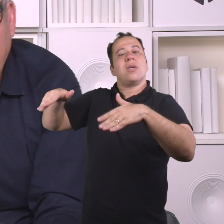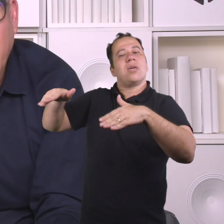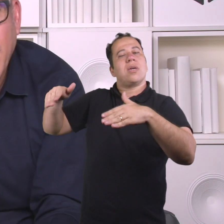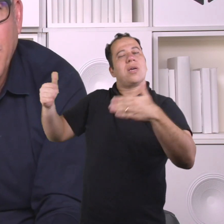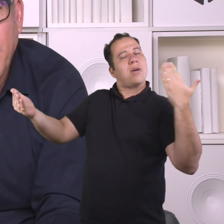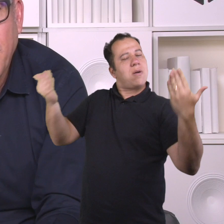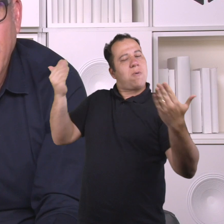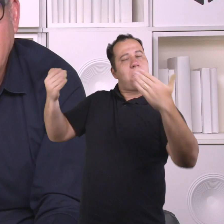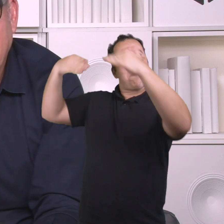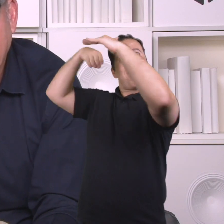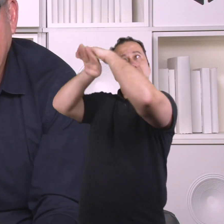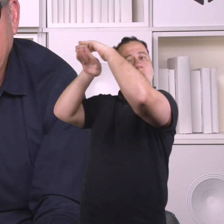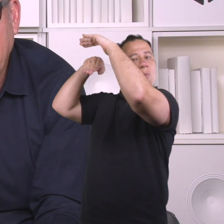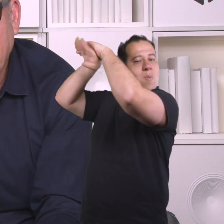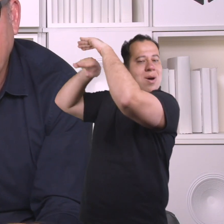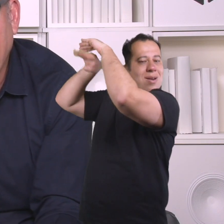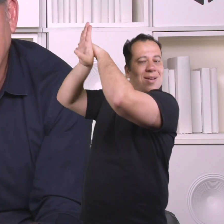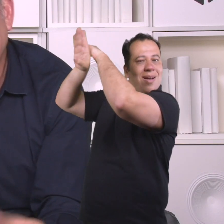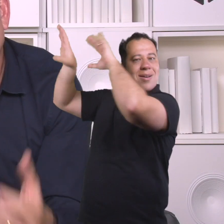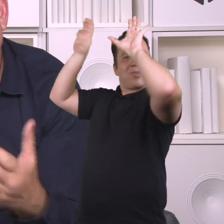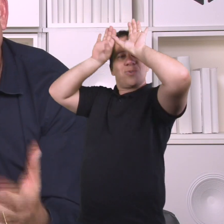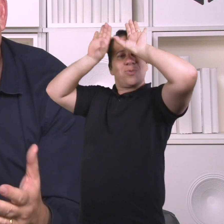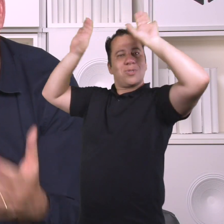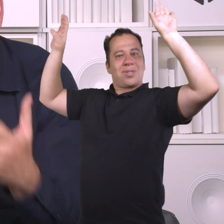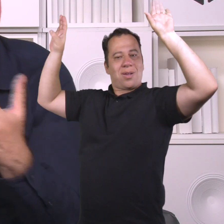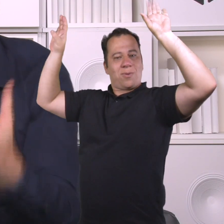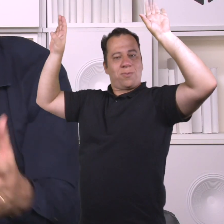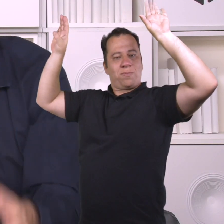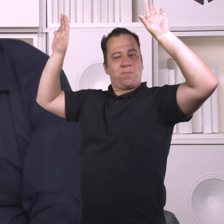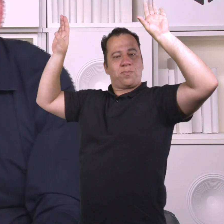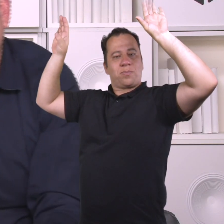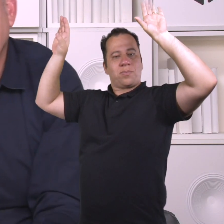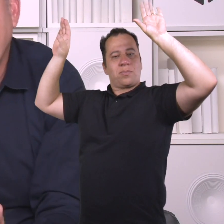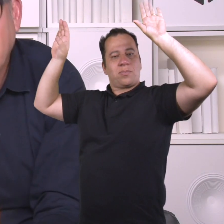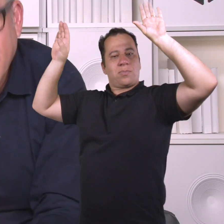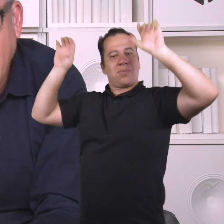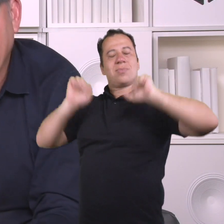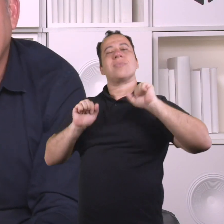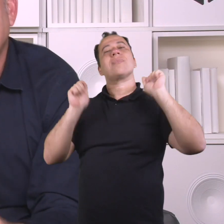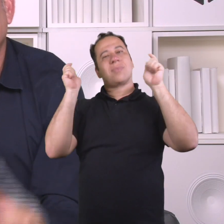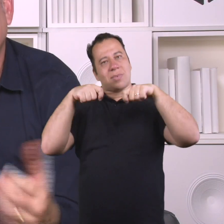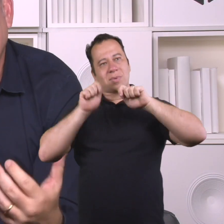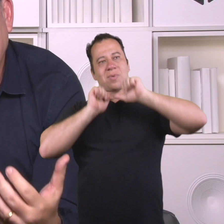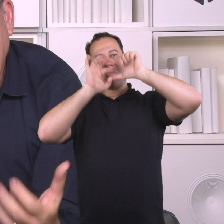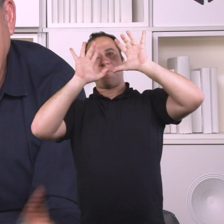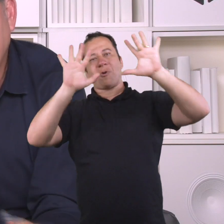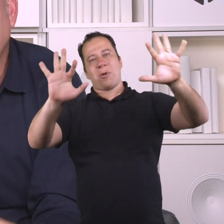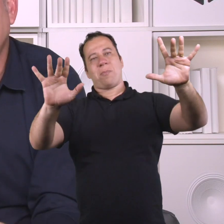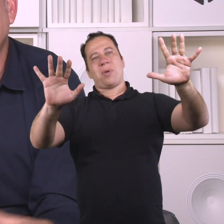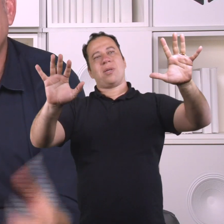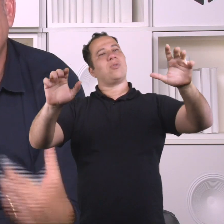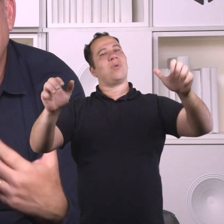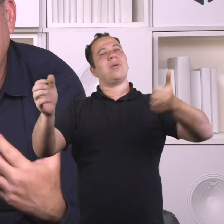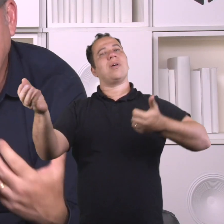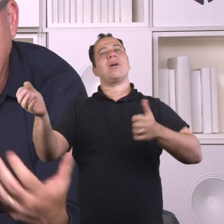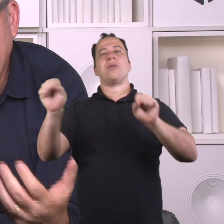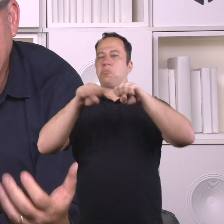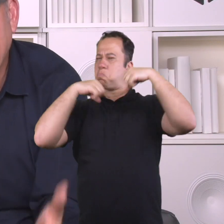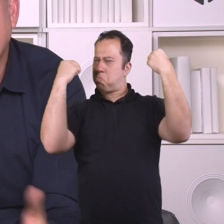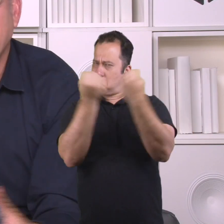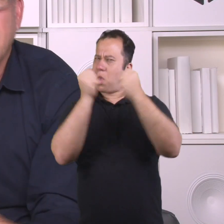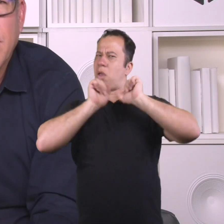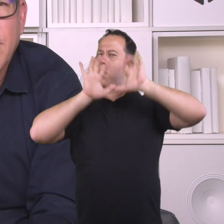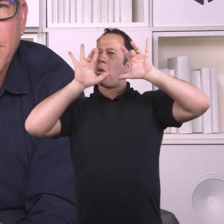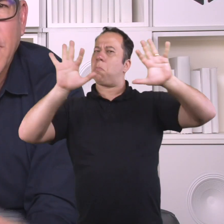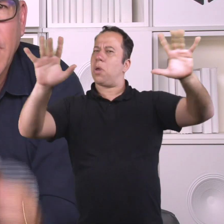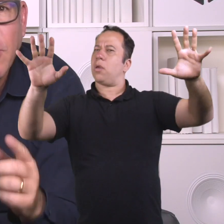elas vão cumprir o propósito de Deus para o qual elas existem. Abençoar o maior número, na maior